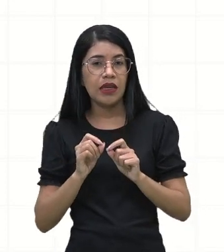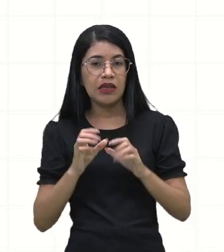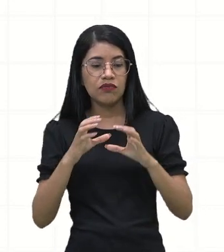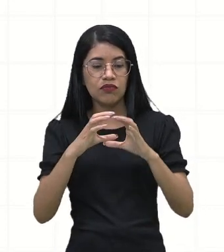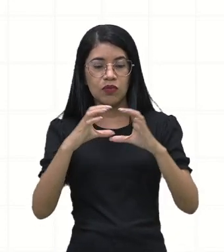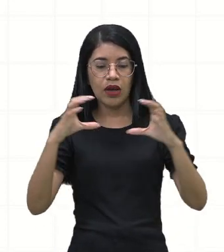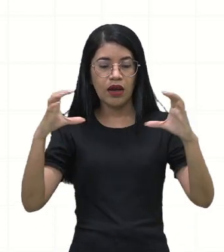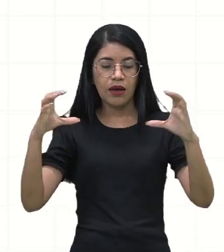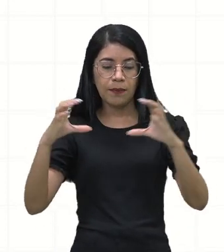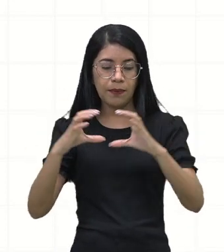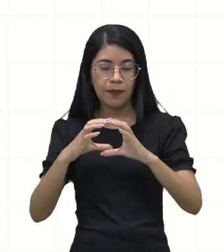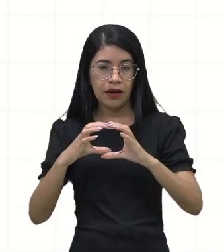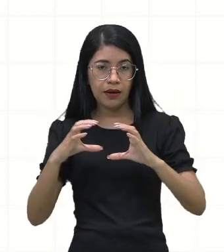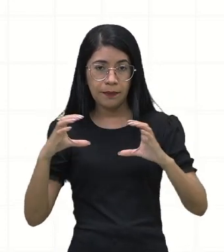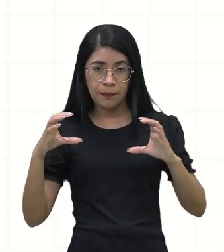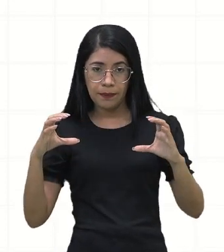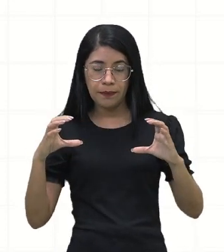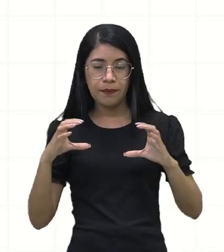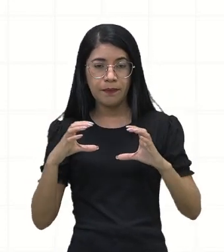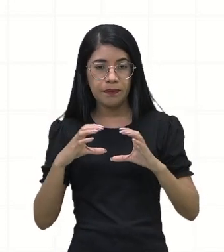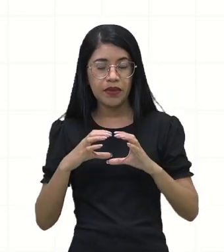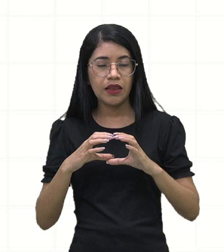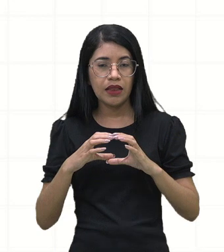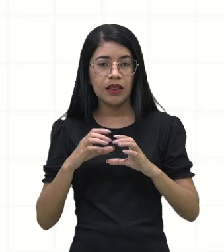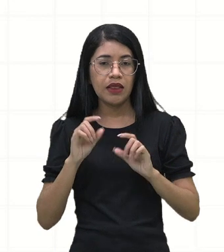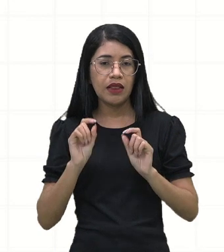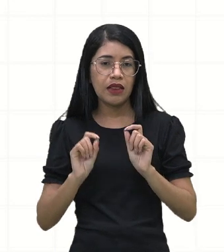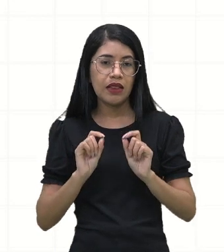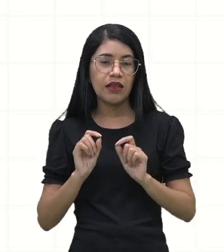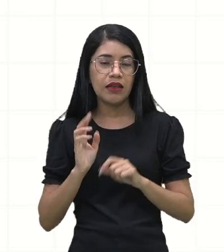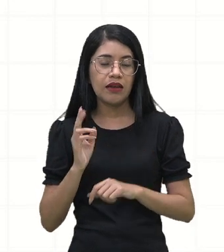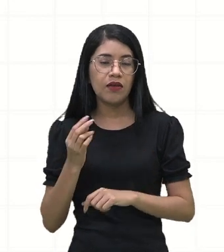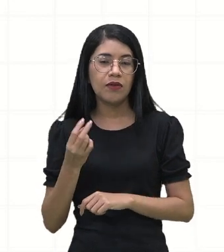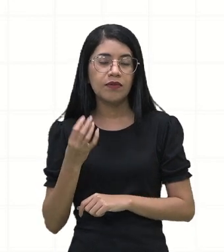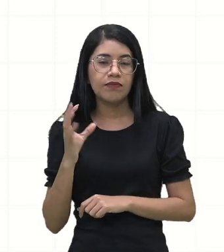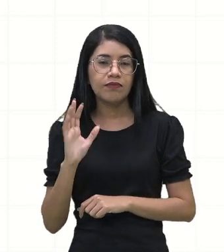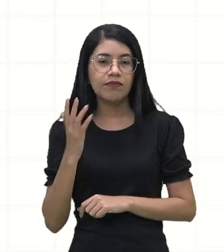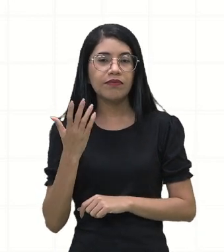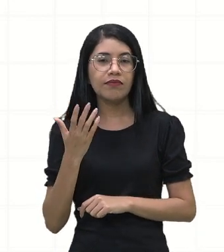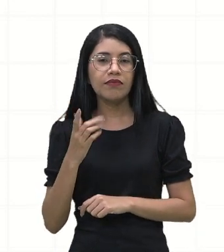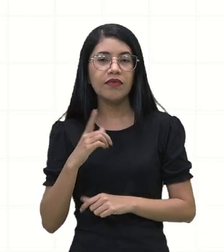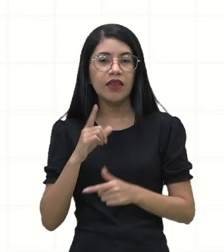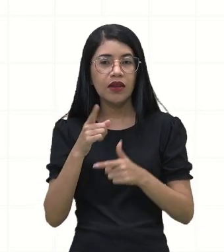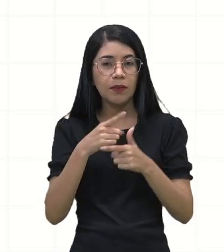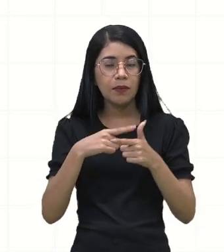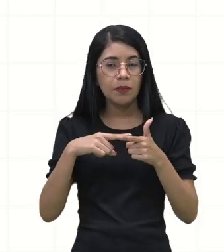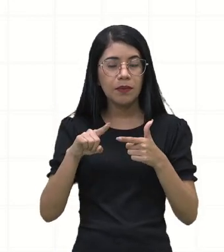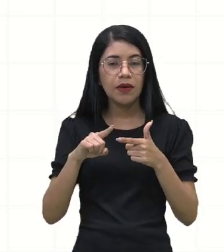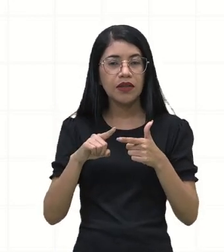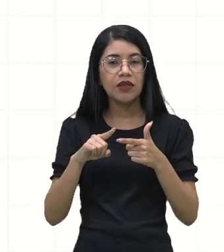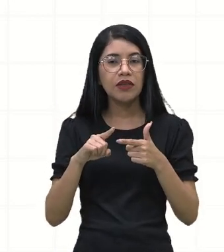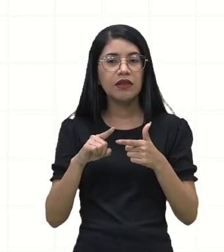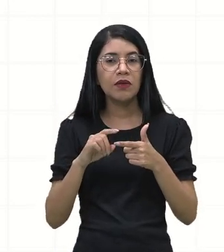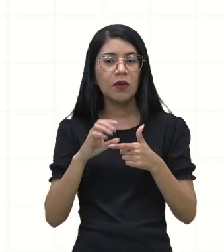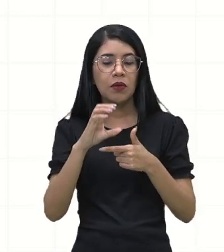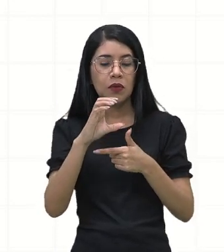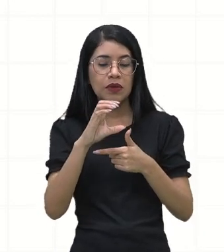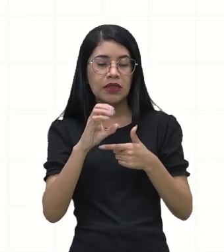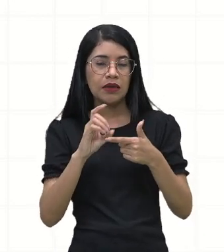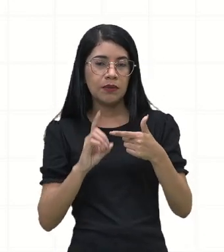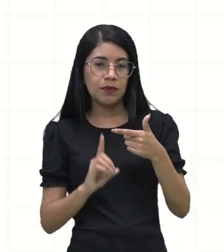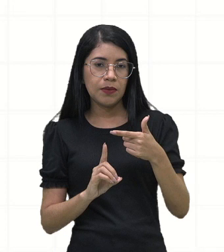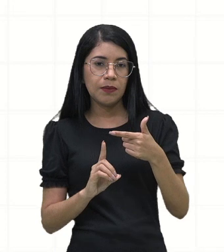do círculo, a razão, tá? Então, aqui nós ficamos bem claro o que é uma razão, uma divisão, né? Você divide o comprimento